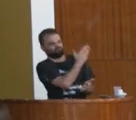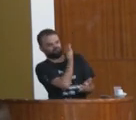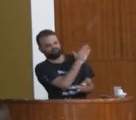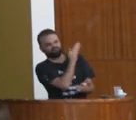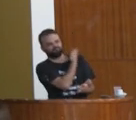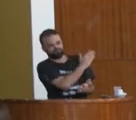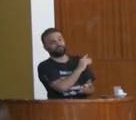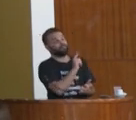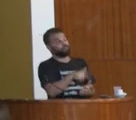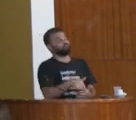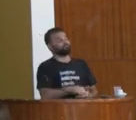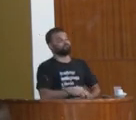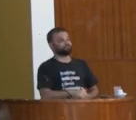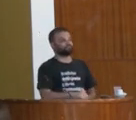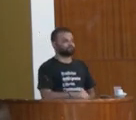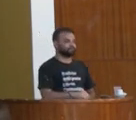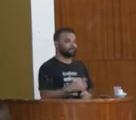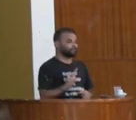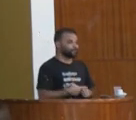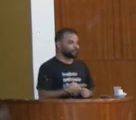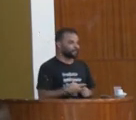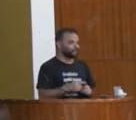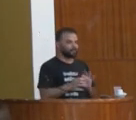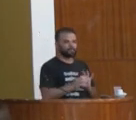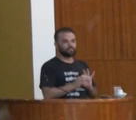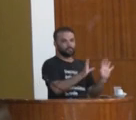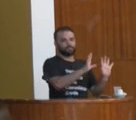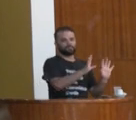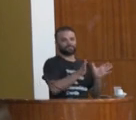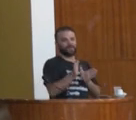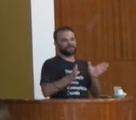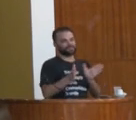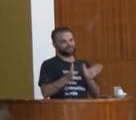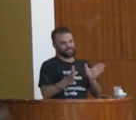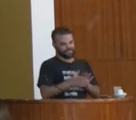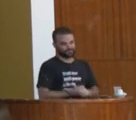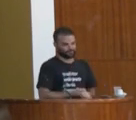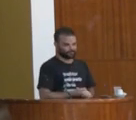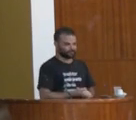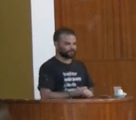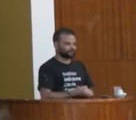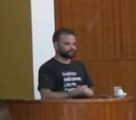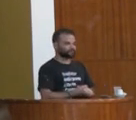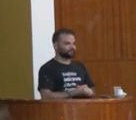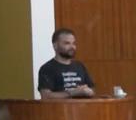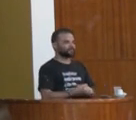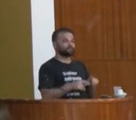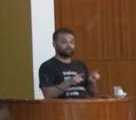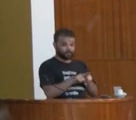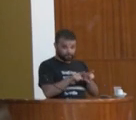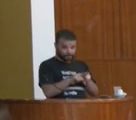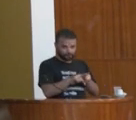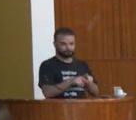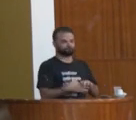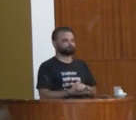com deficiência também, porque você não está permitindo que ela tenha acesso ao trabalho. Você tem também as